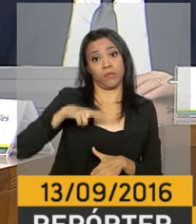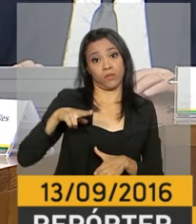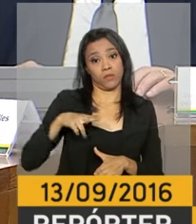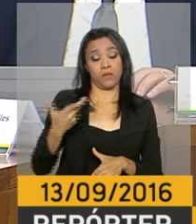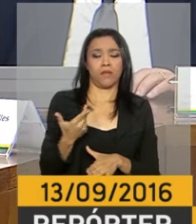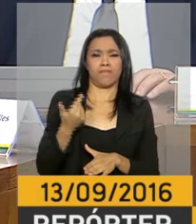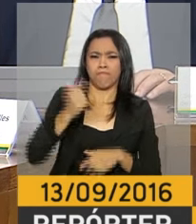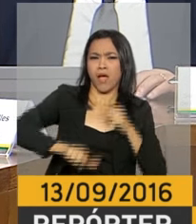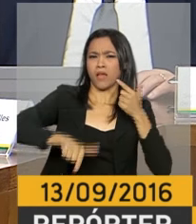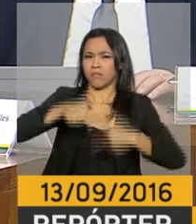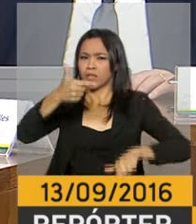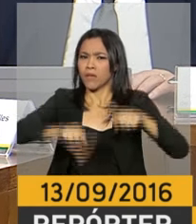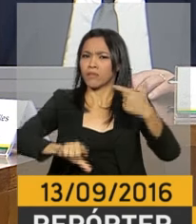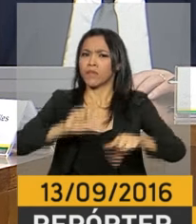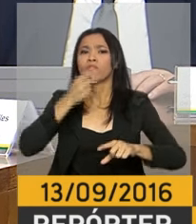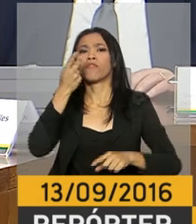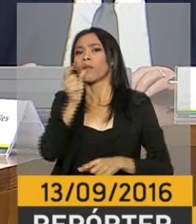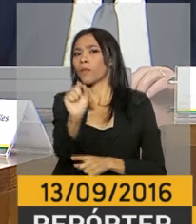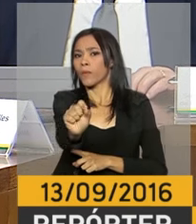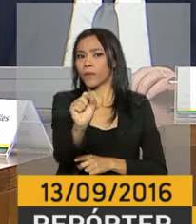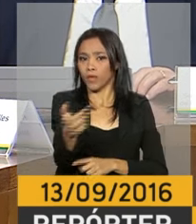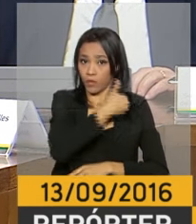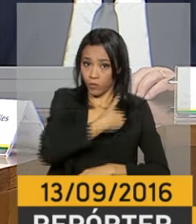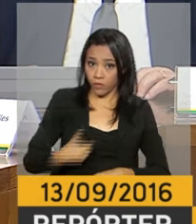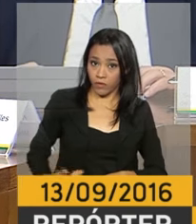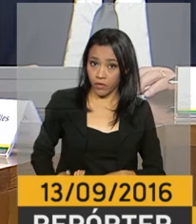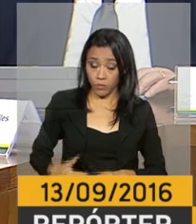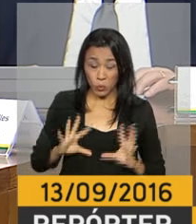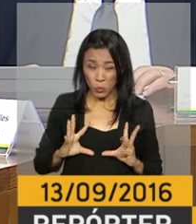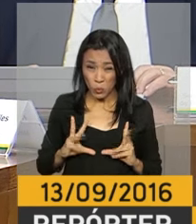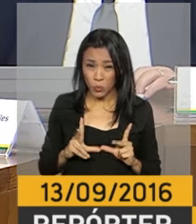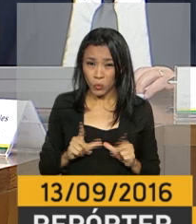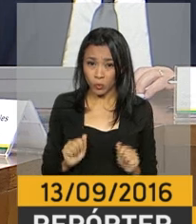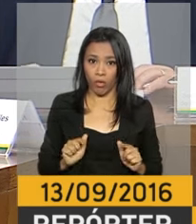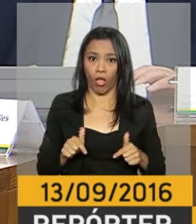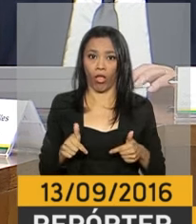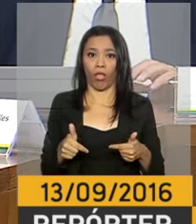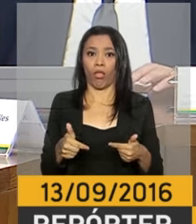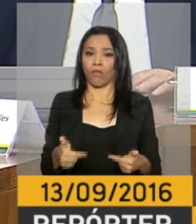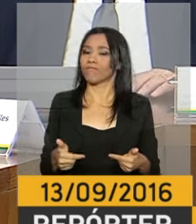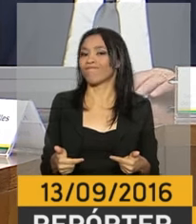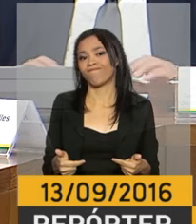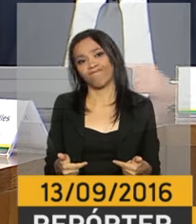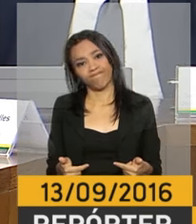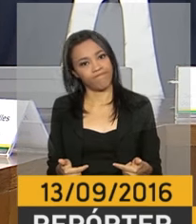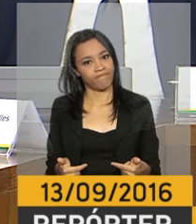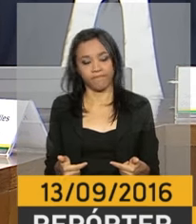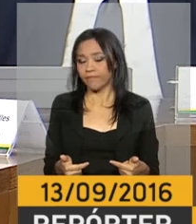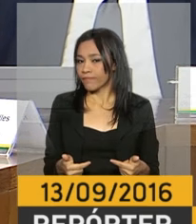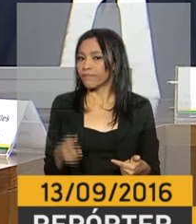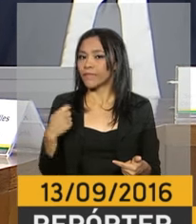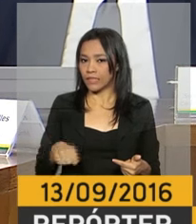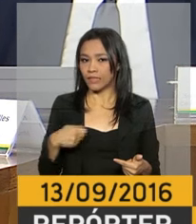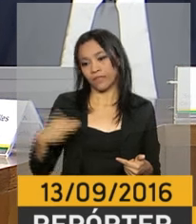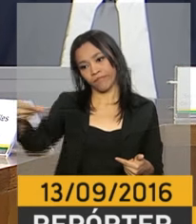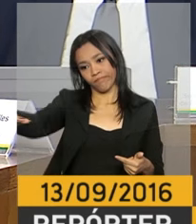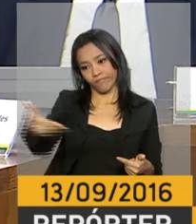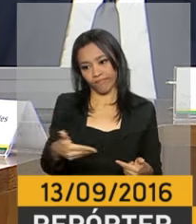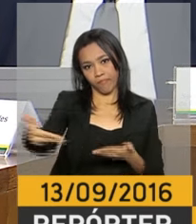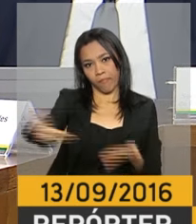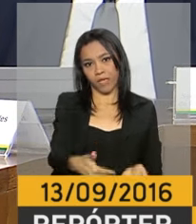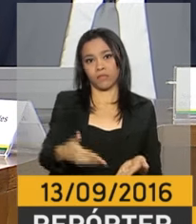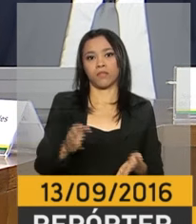vez mais dizer ressaltar que o poder público não pode fazer tudo poder público tem que ter a presença da iniciativa